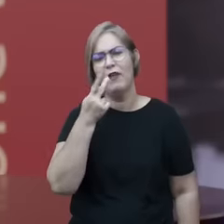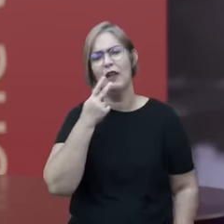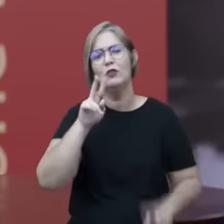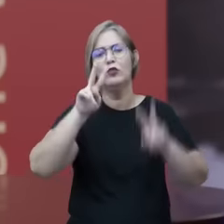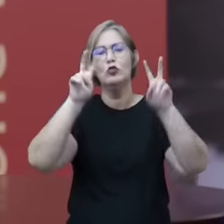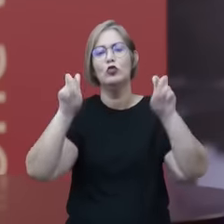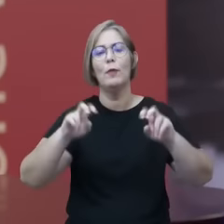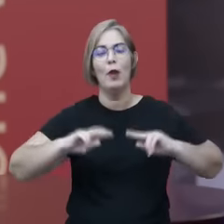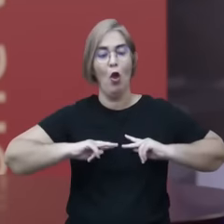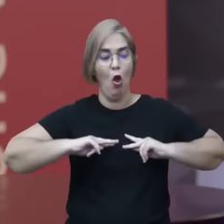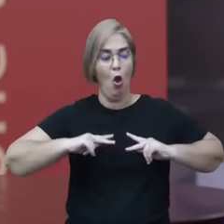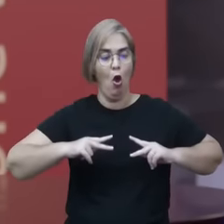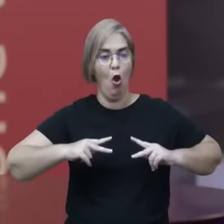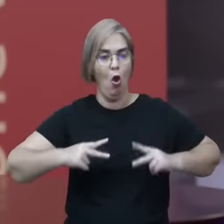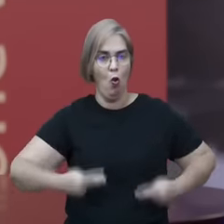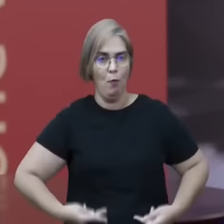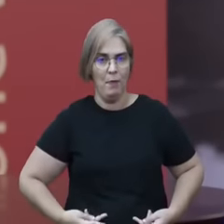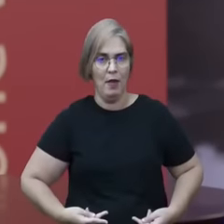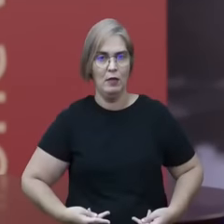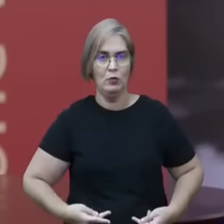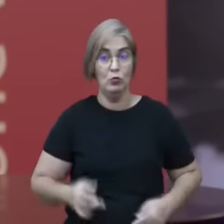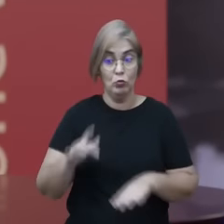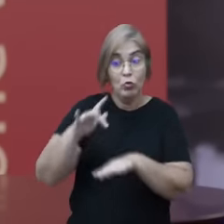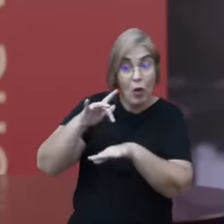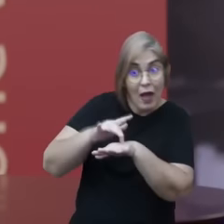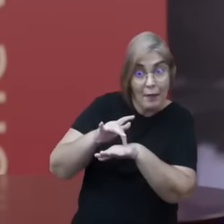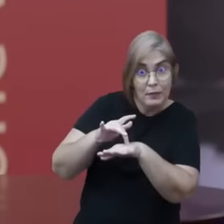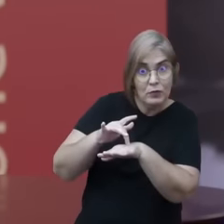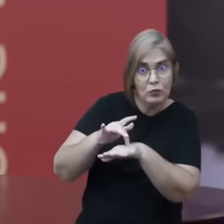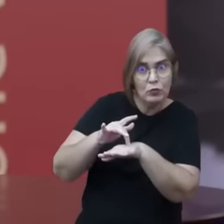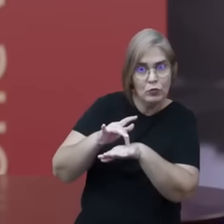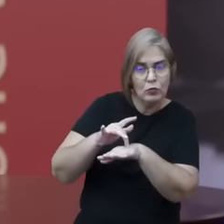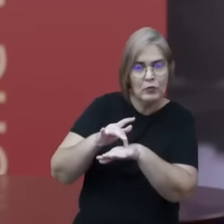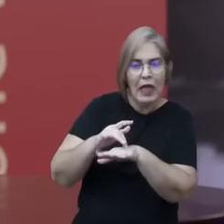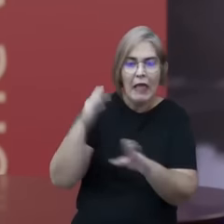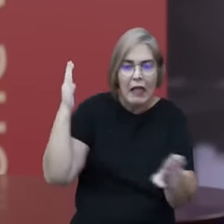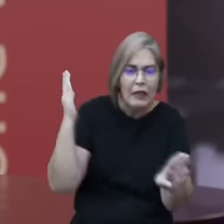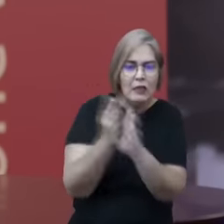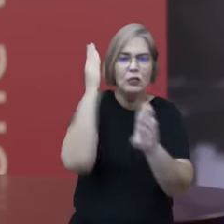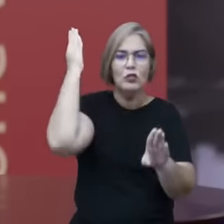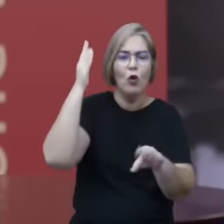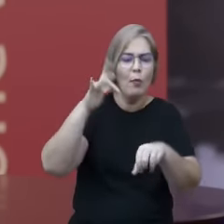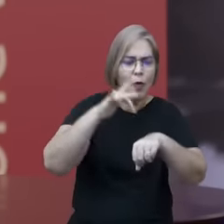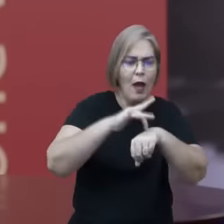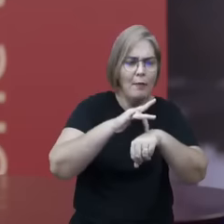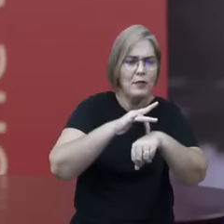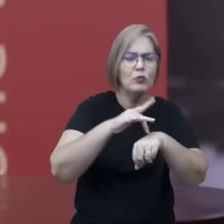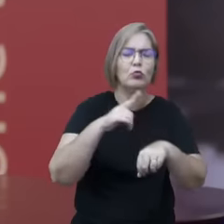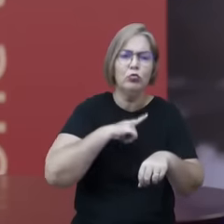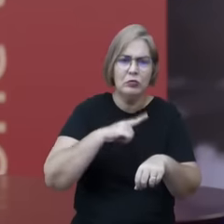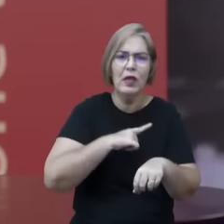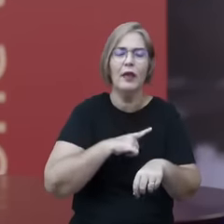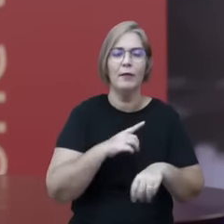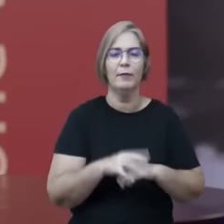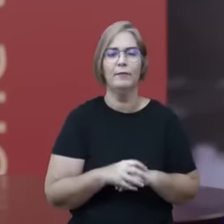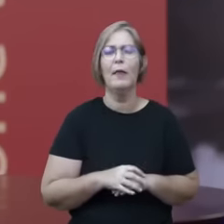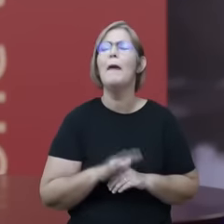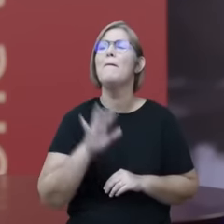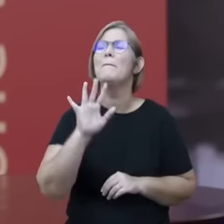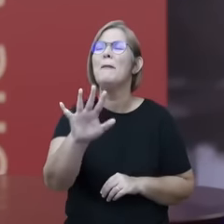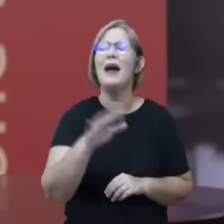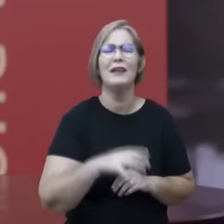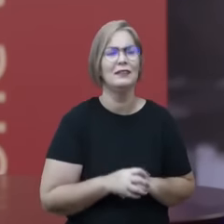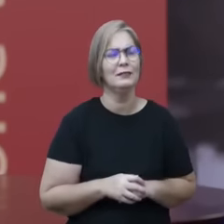homem do absurdo. é a descoberta do absurdo e da existência como absurdo. Mas do